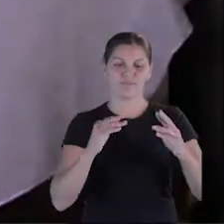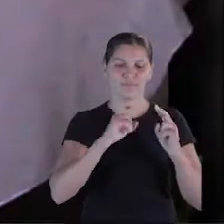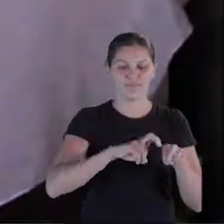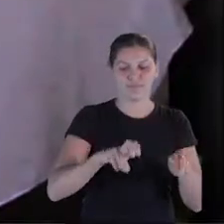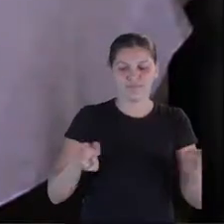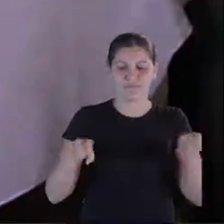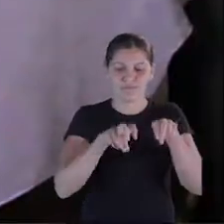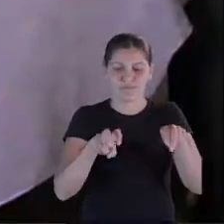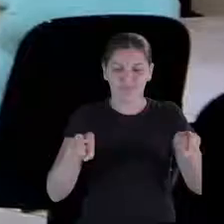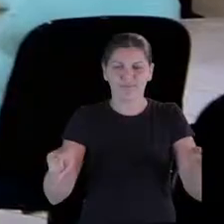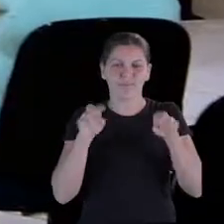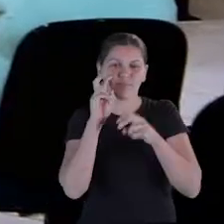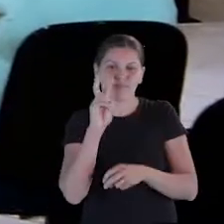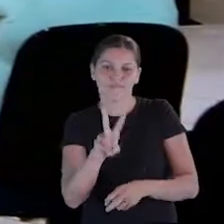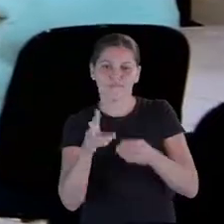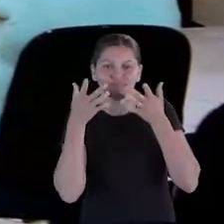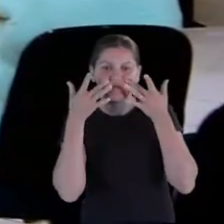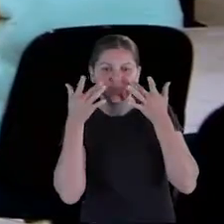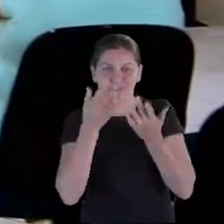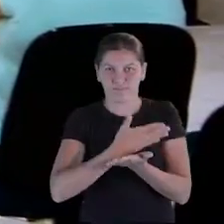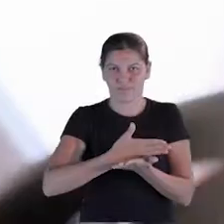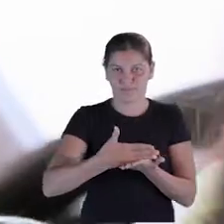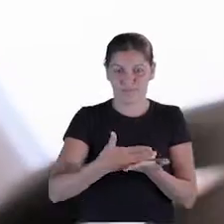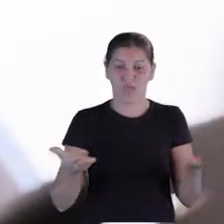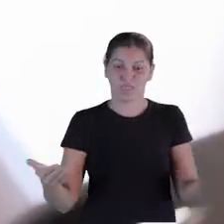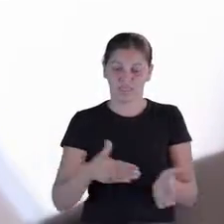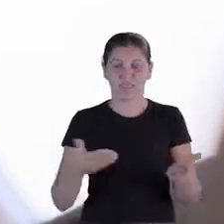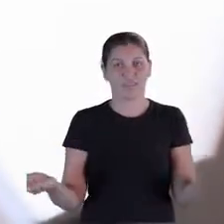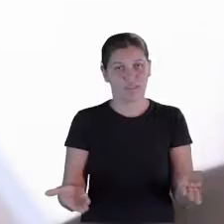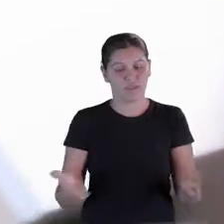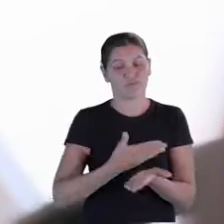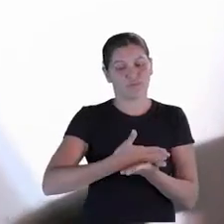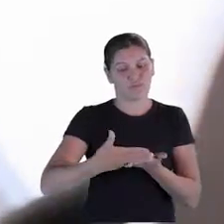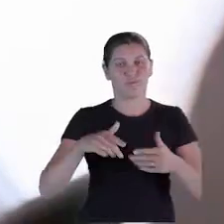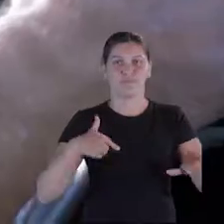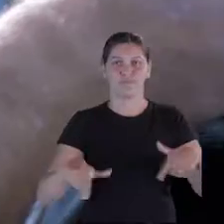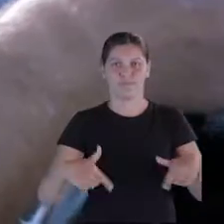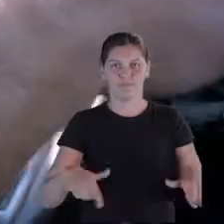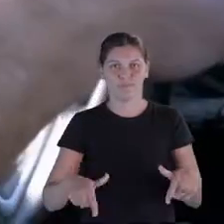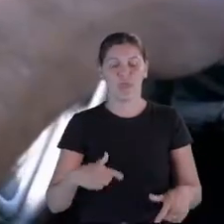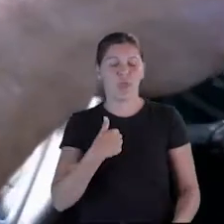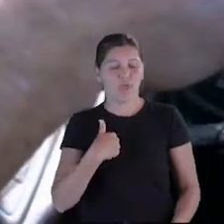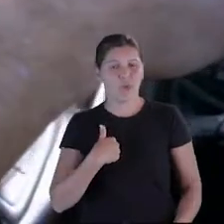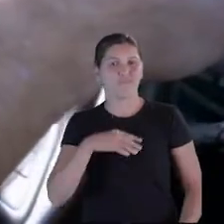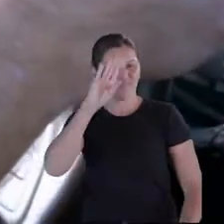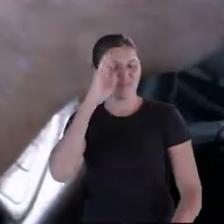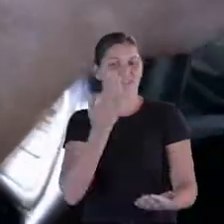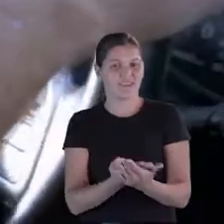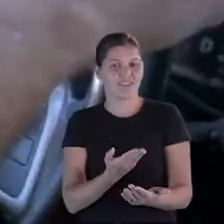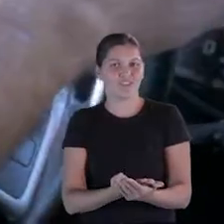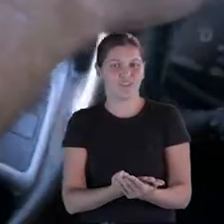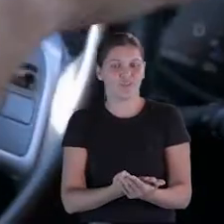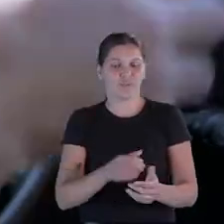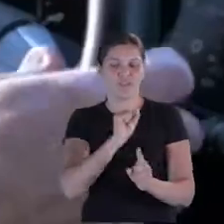lá até hoje ainda, uma bela obra que até hoje serve à comunidade de Campo Verde. E, então eu acredito que esse